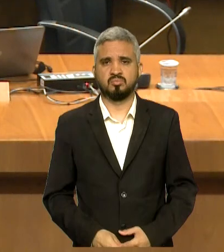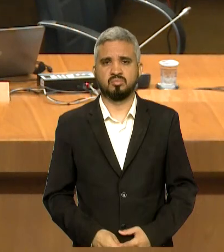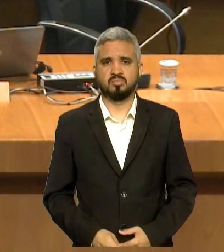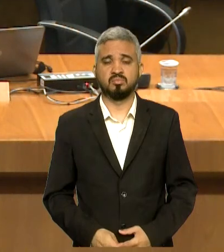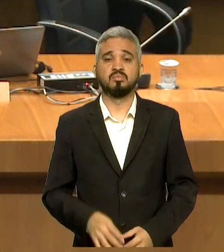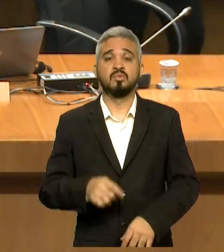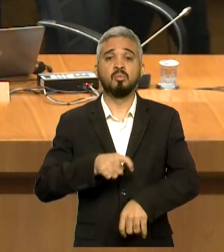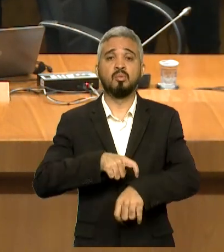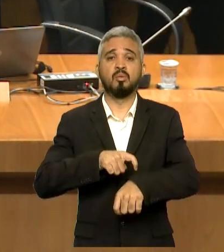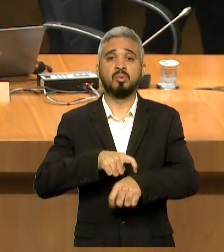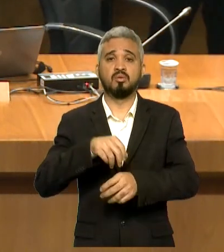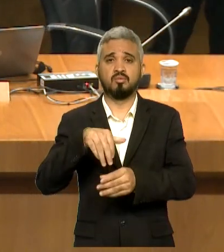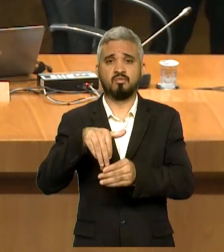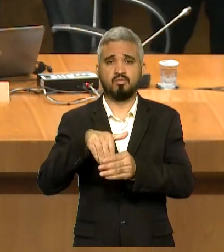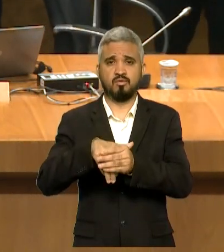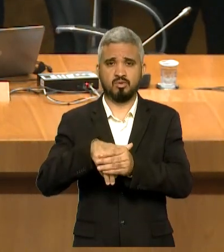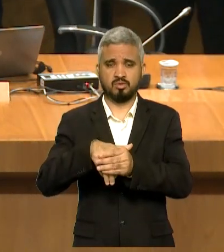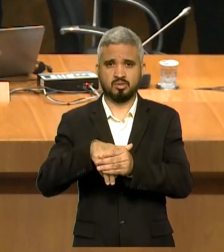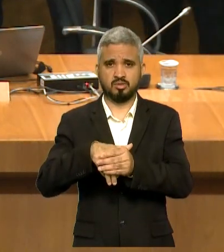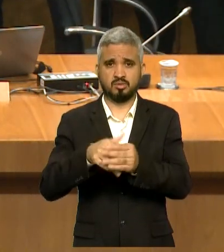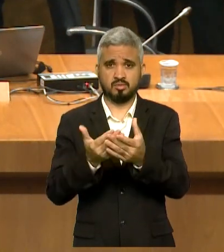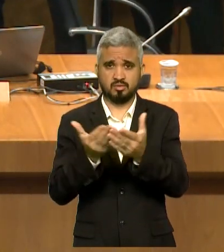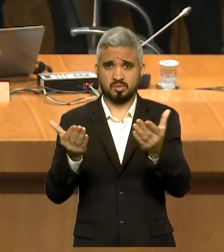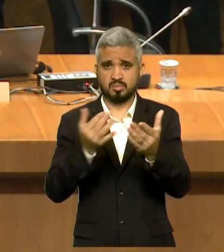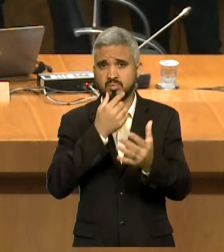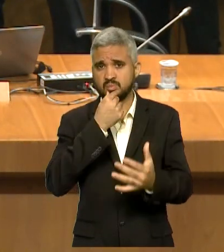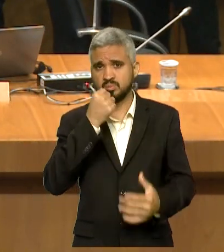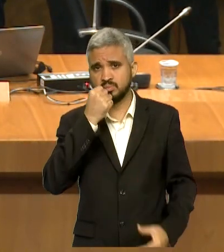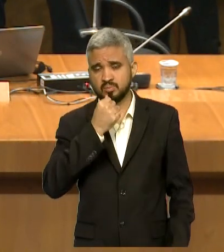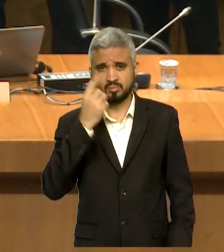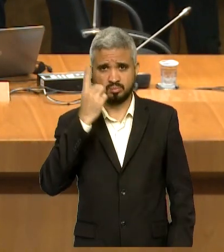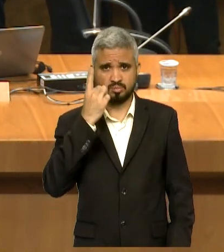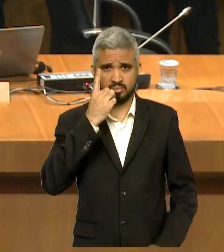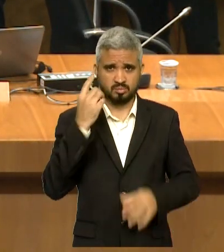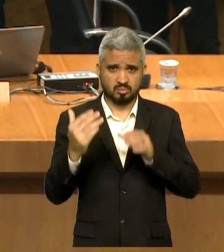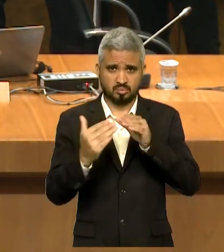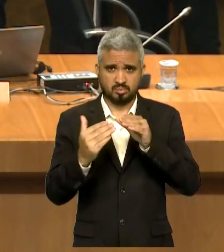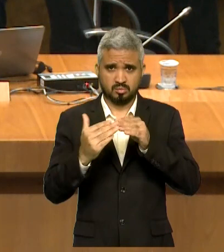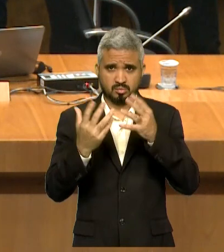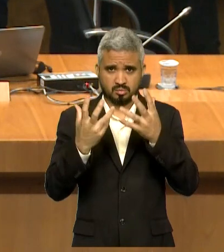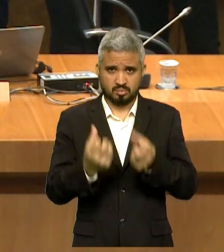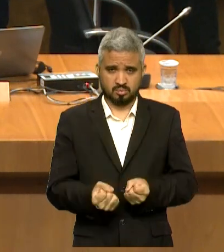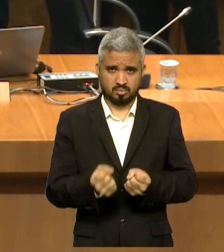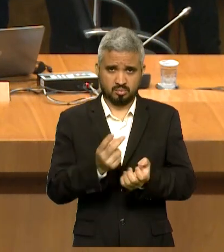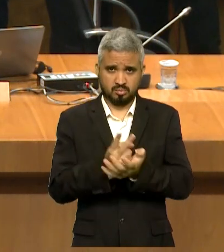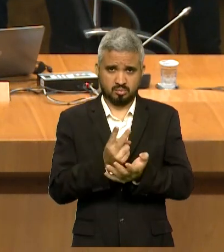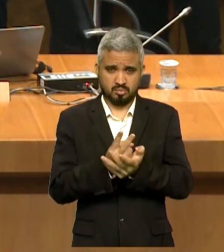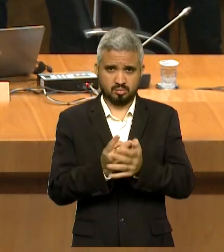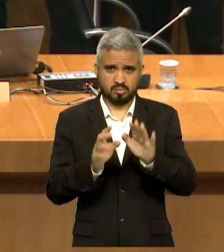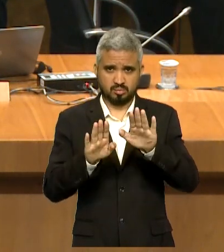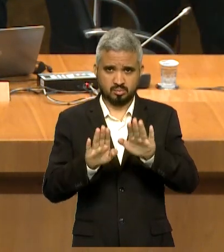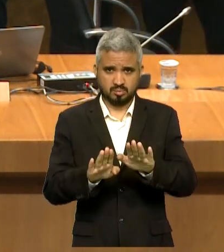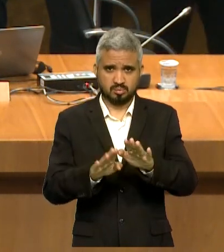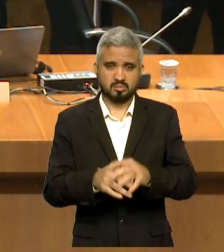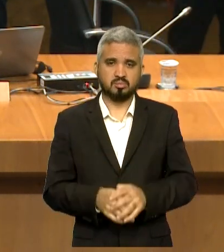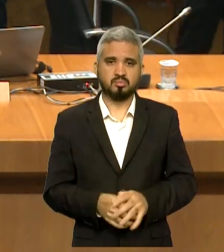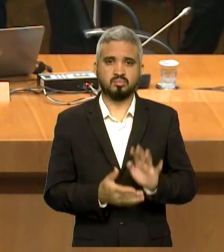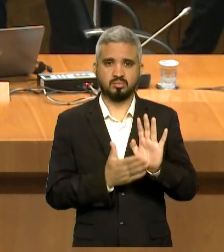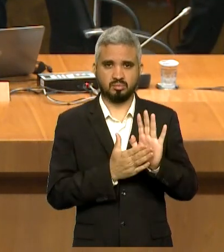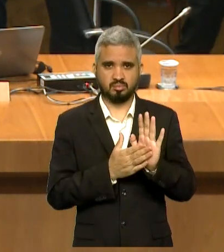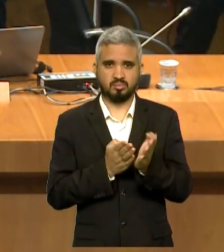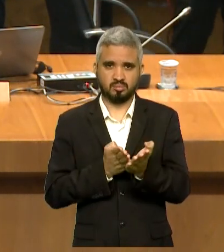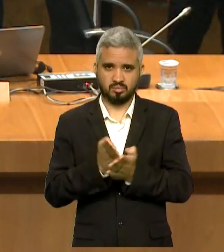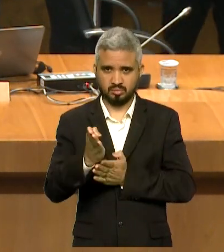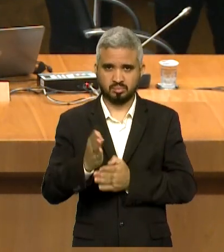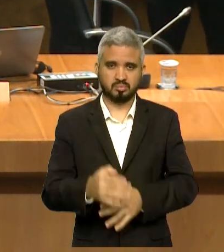Em votação, os deputados e deputadas que aprovam permaneçam como estão. Requerimento